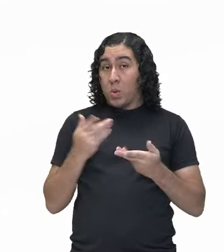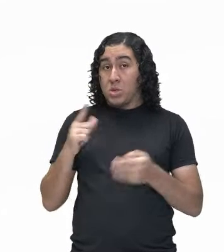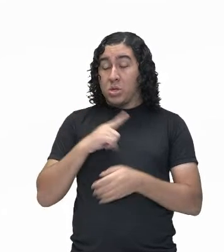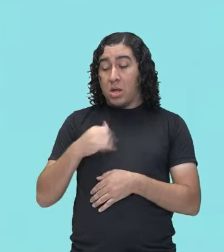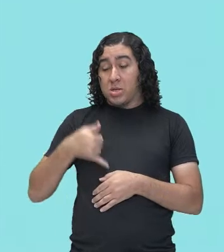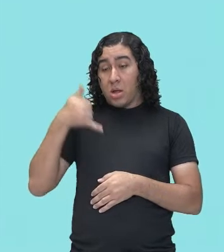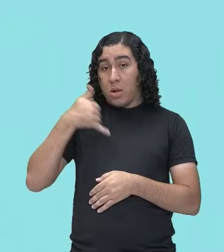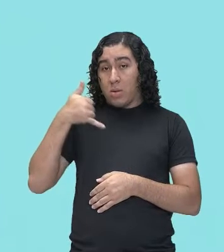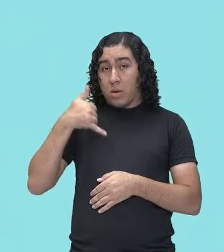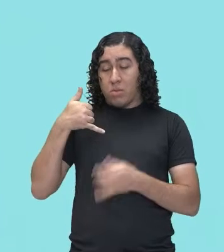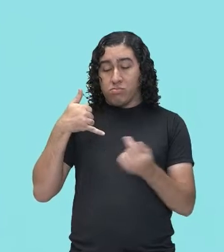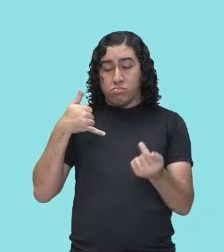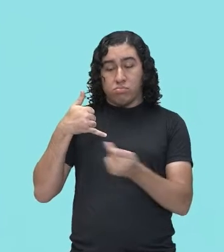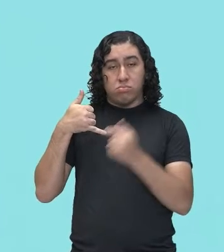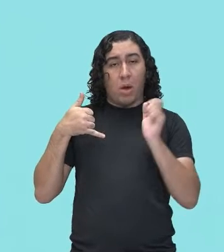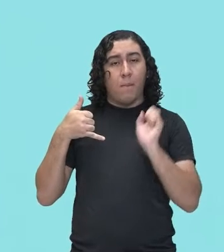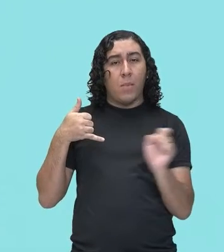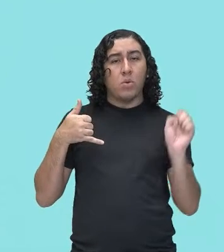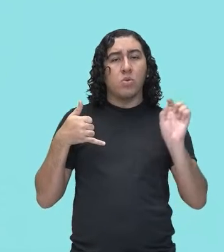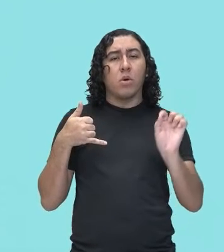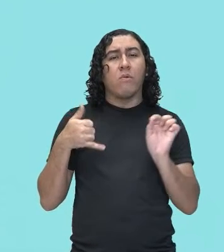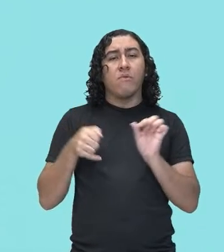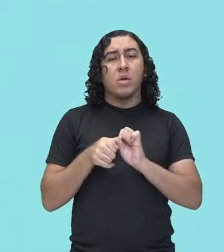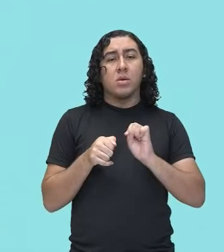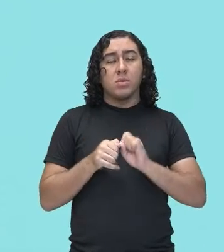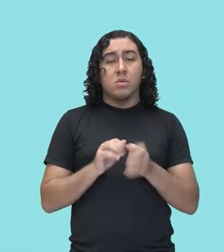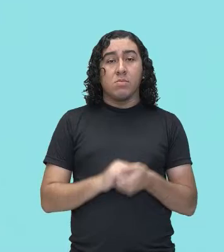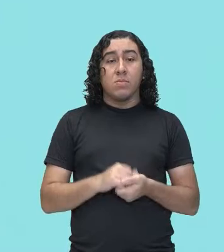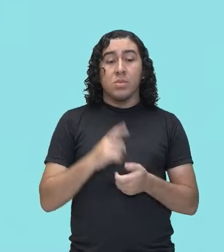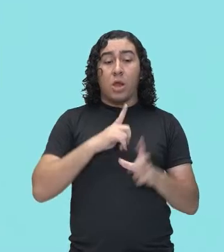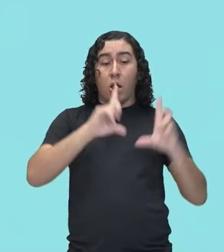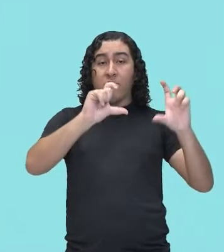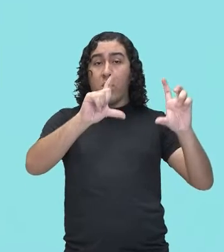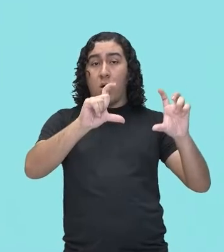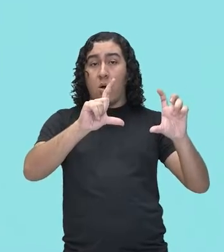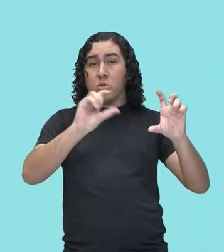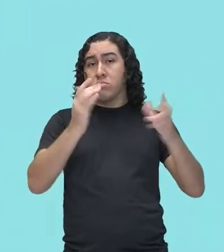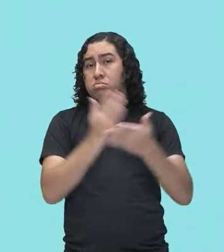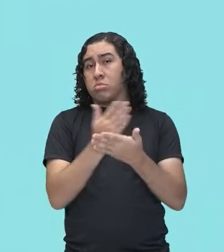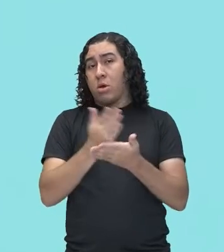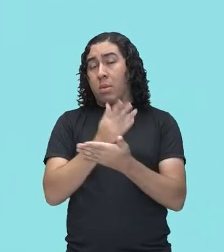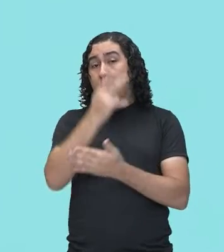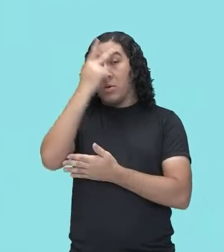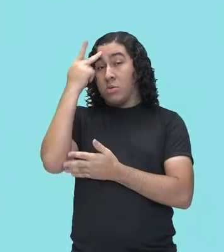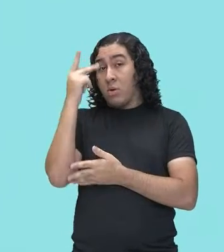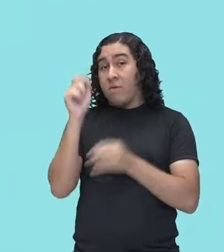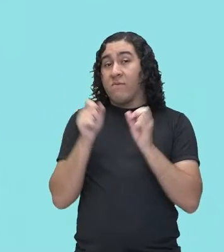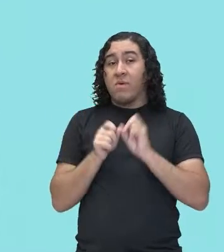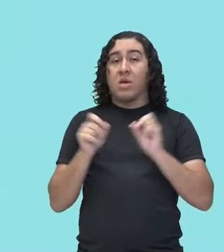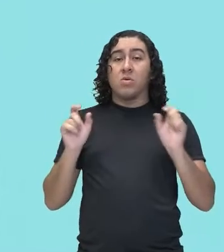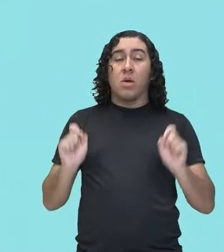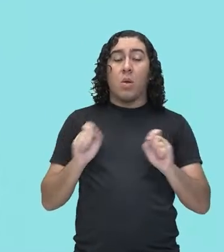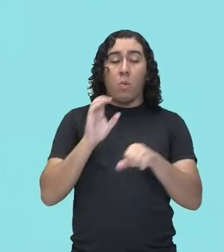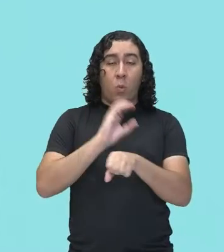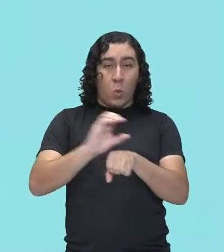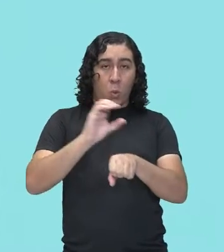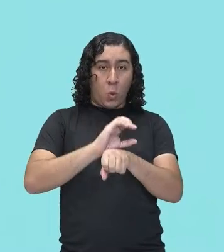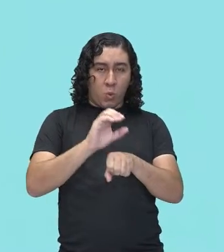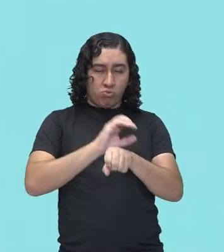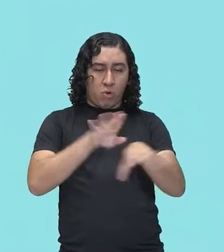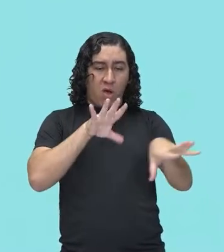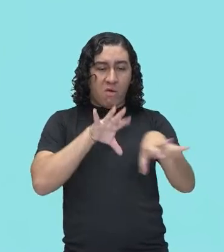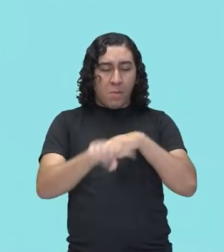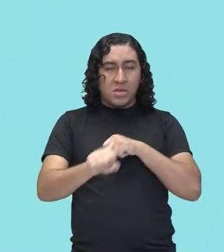pessoas podem o quê? Fotografar. Alguns fazem um curso de